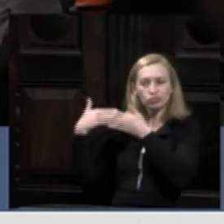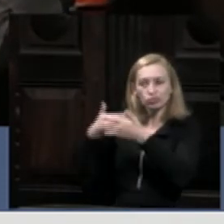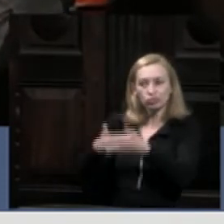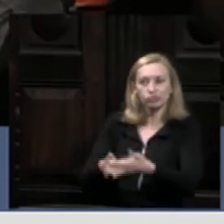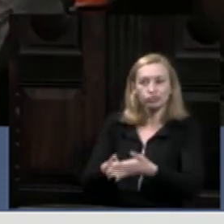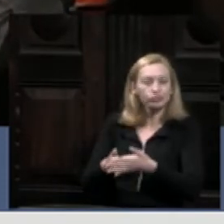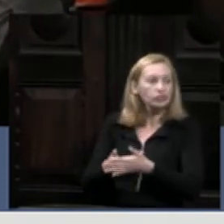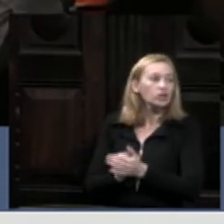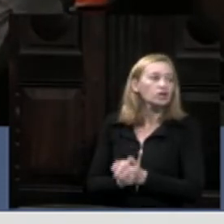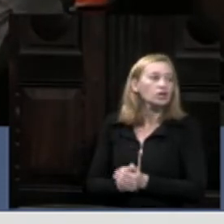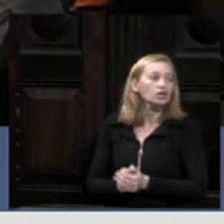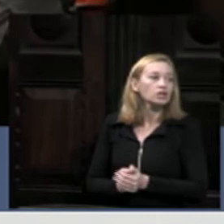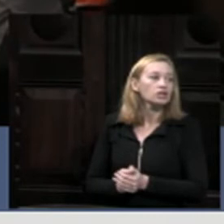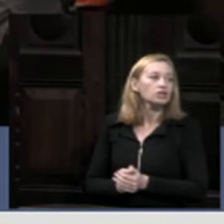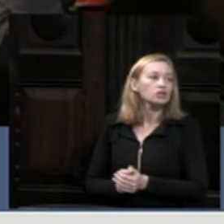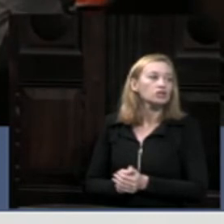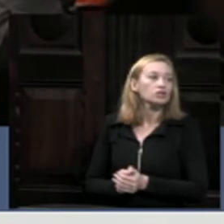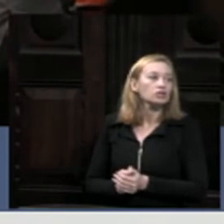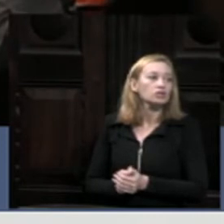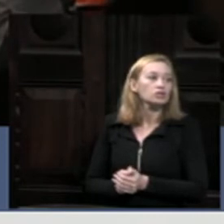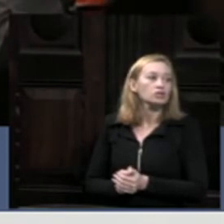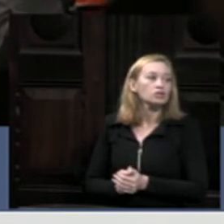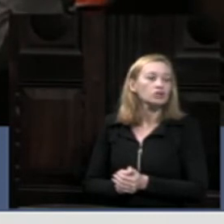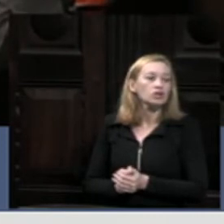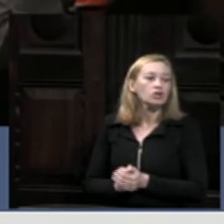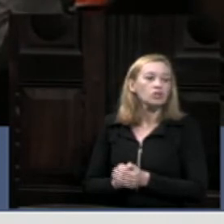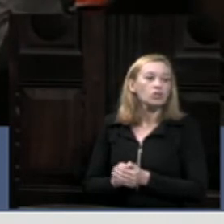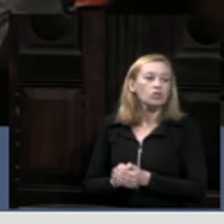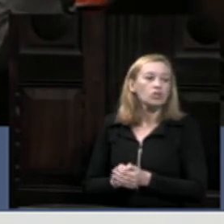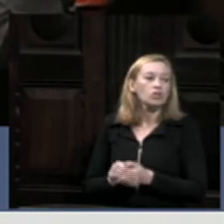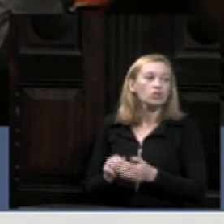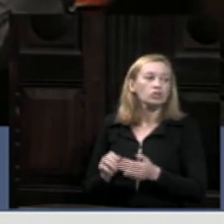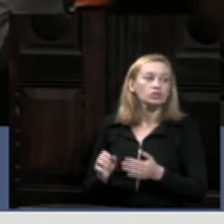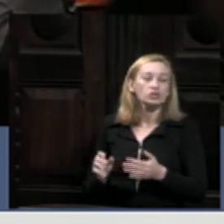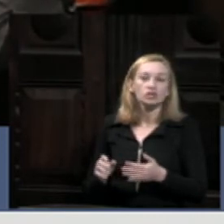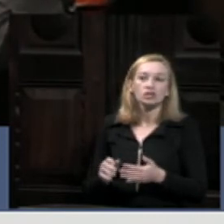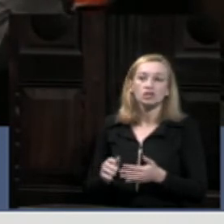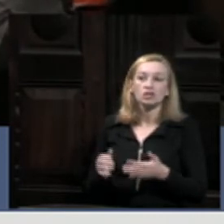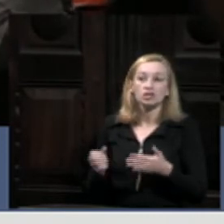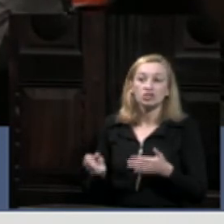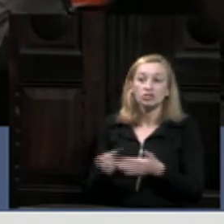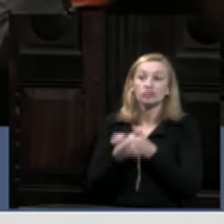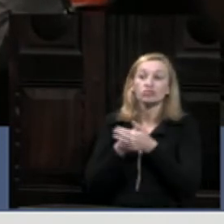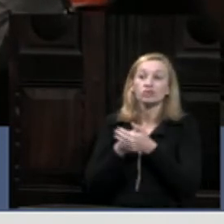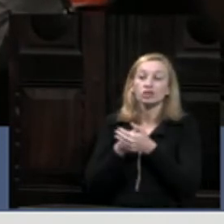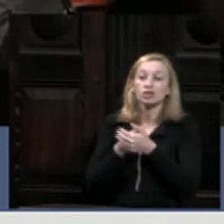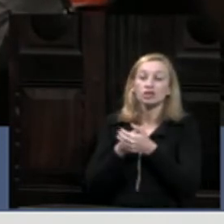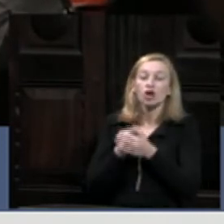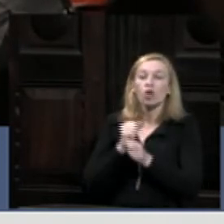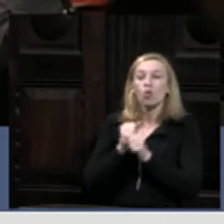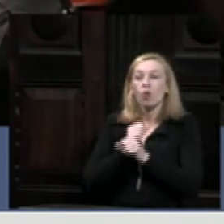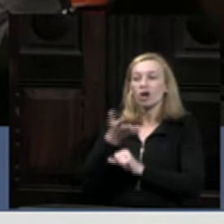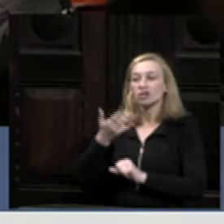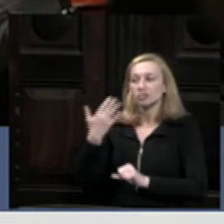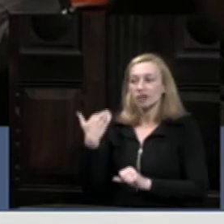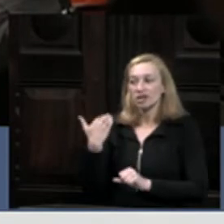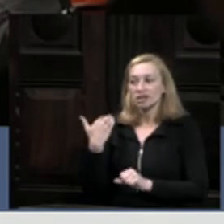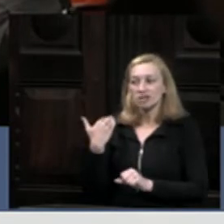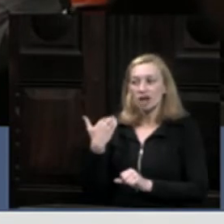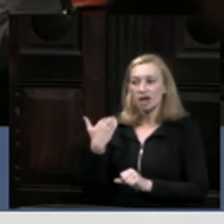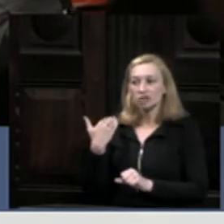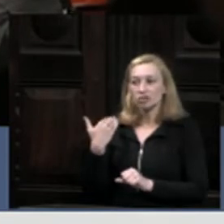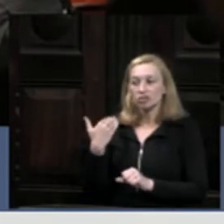encontra-se em descoberto. O ano passado esteve em